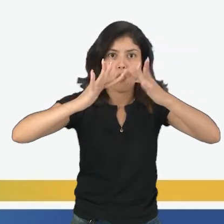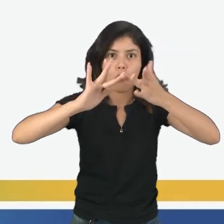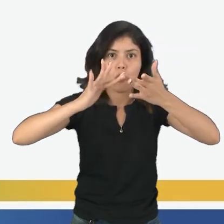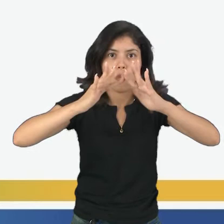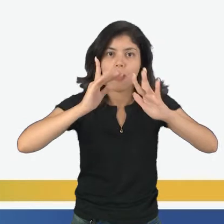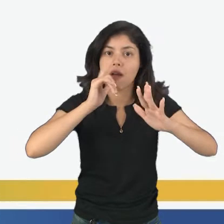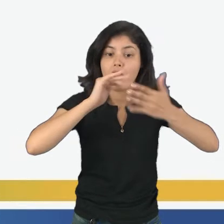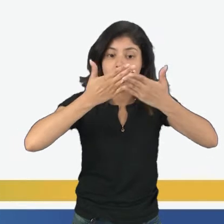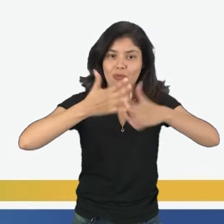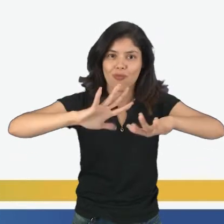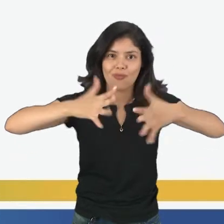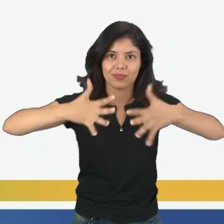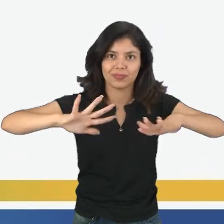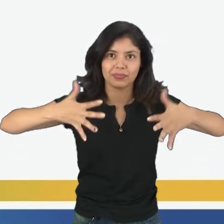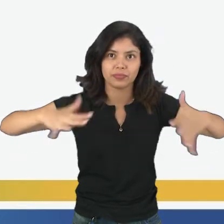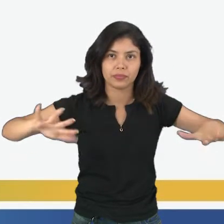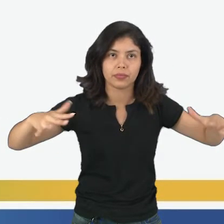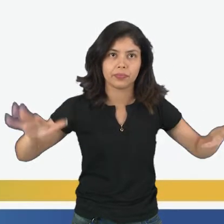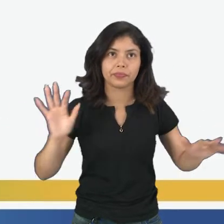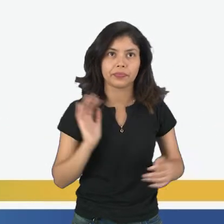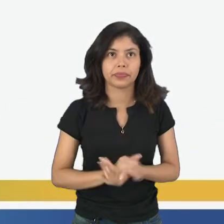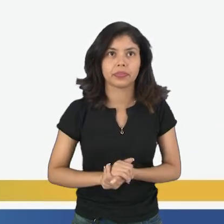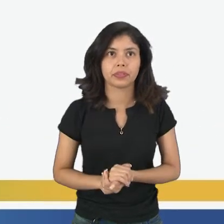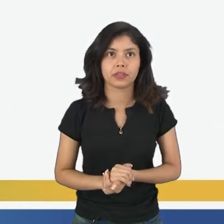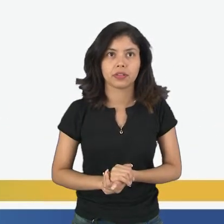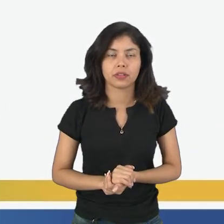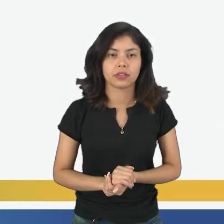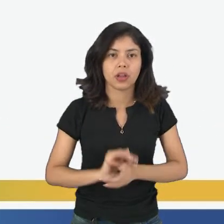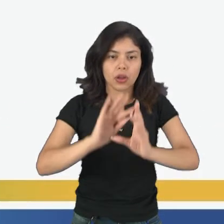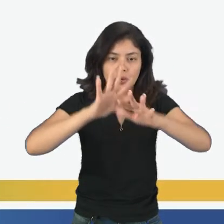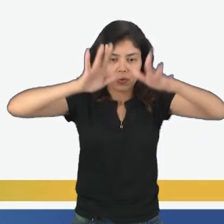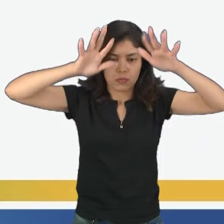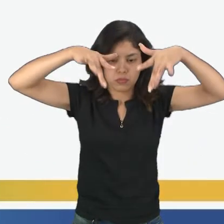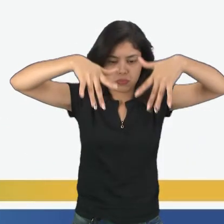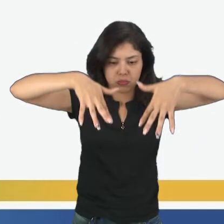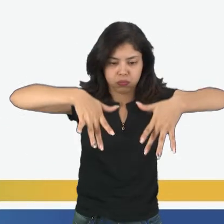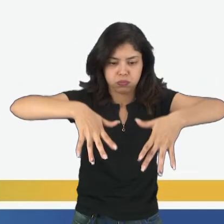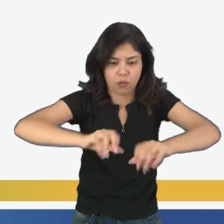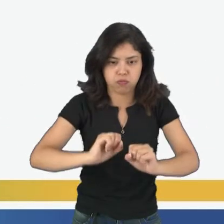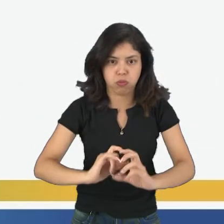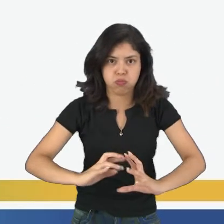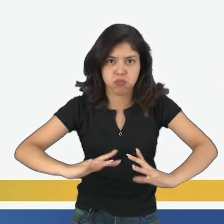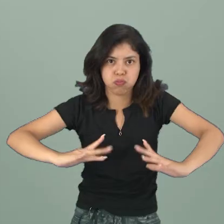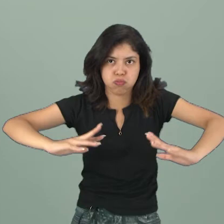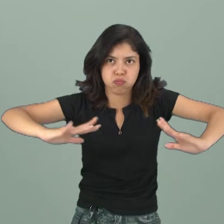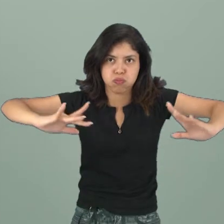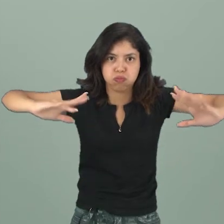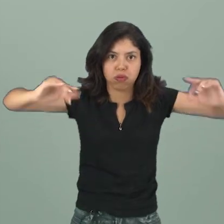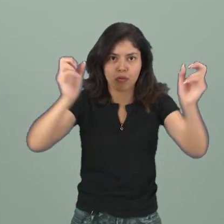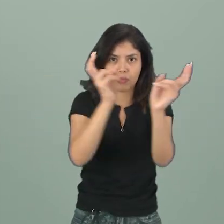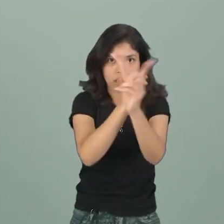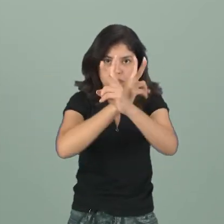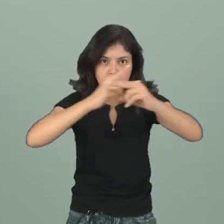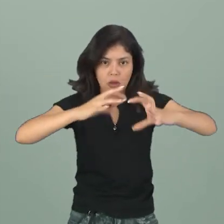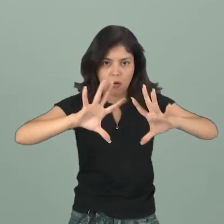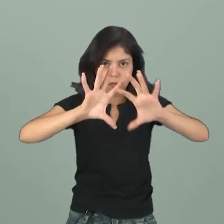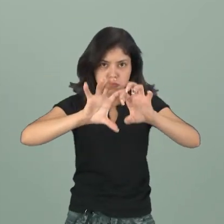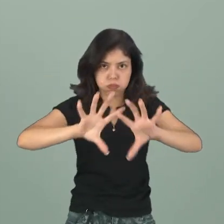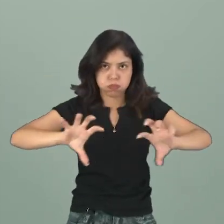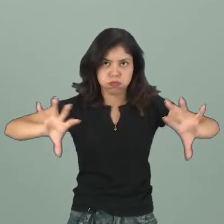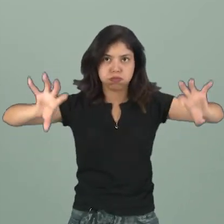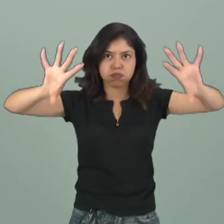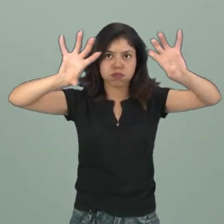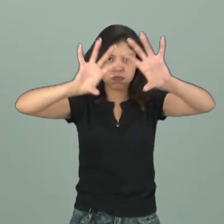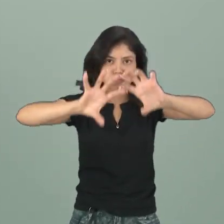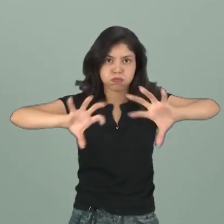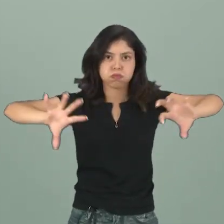com as águas oceânicas. Então, veja que em cada ambiente que essas lavas estão passando,